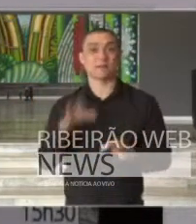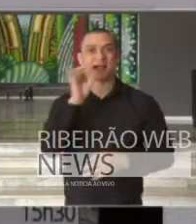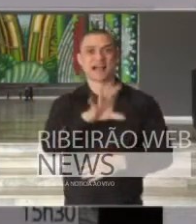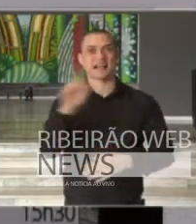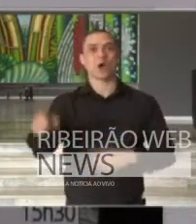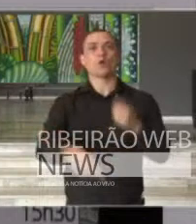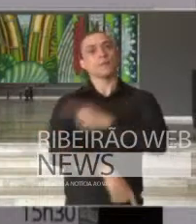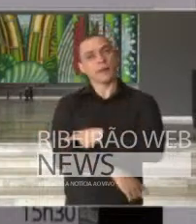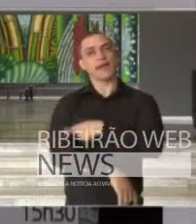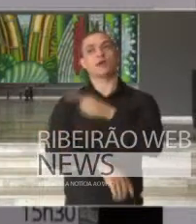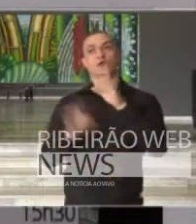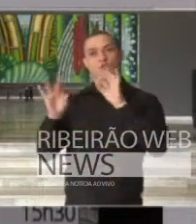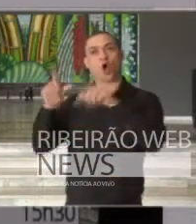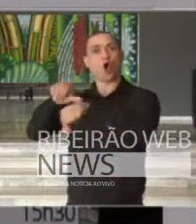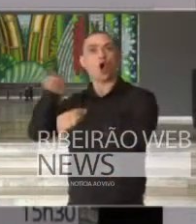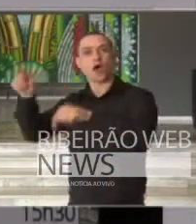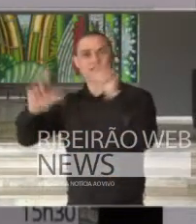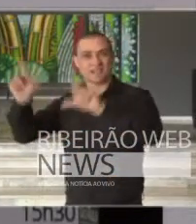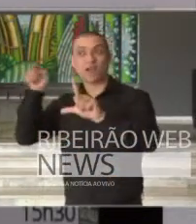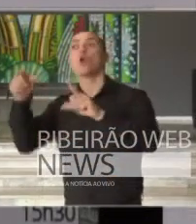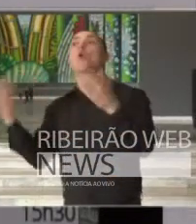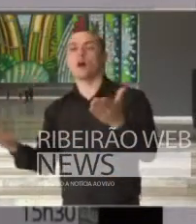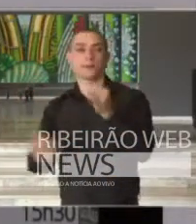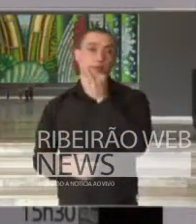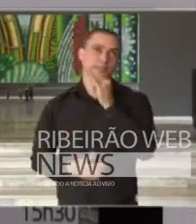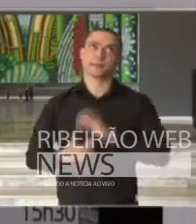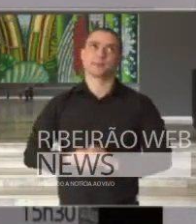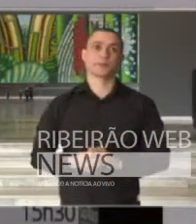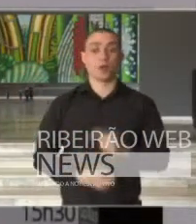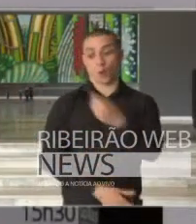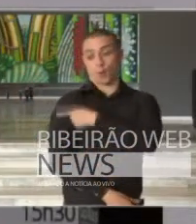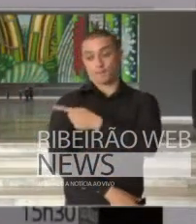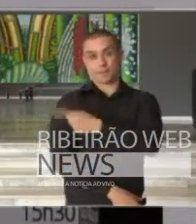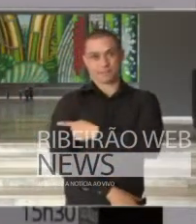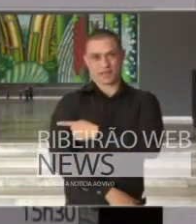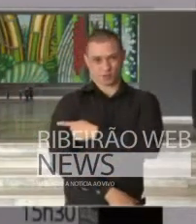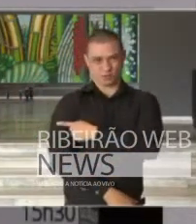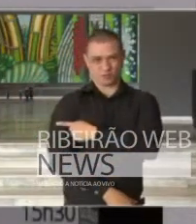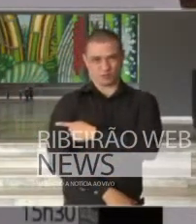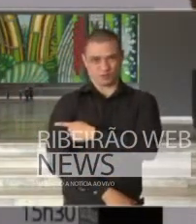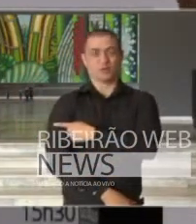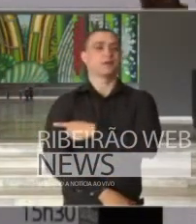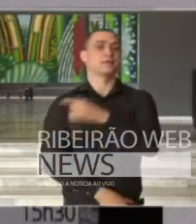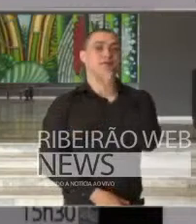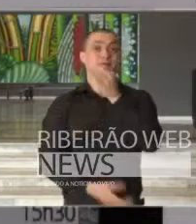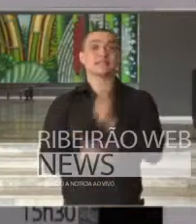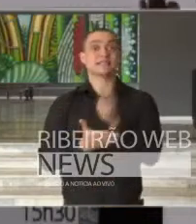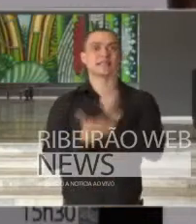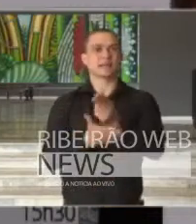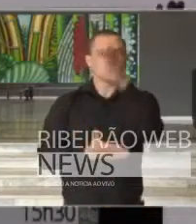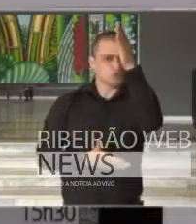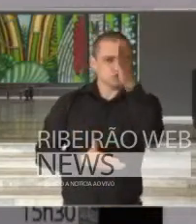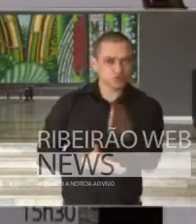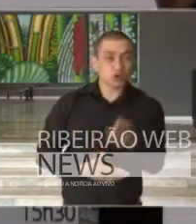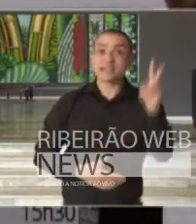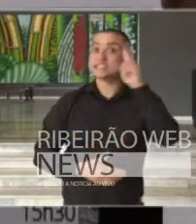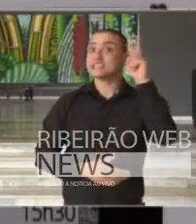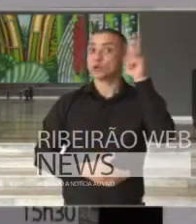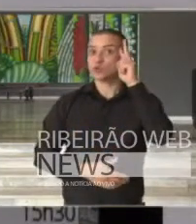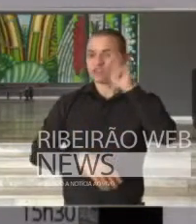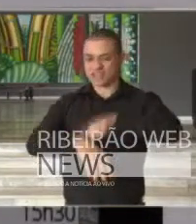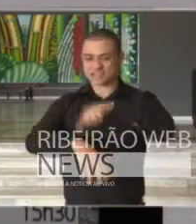dos anos, em cada um dos canais. Por exemplo, o primeiro ano dos anos iniciais será sempre da